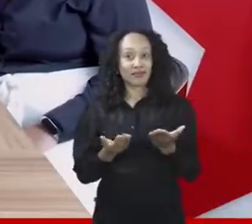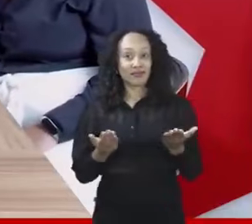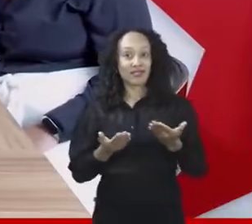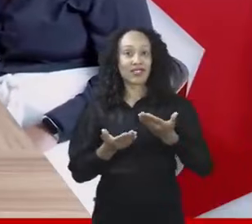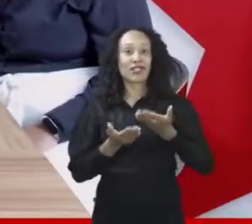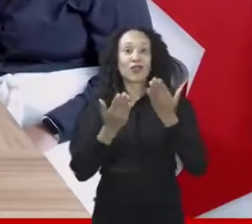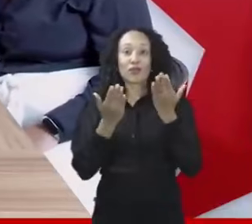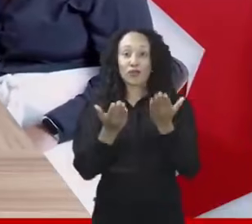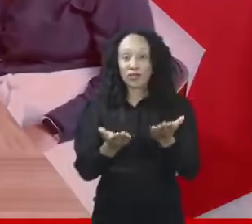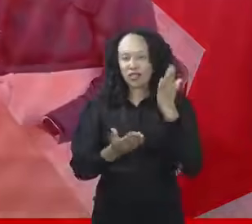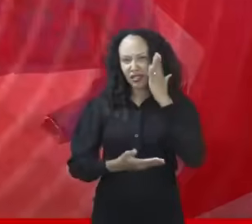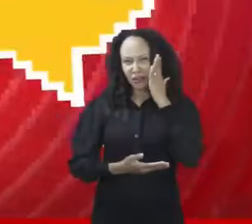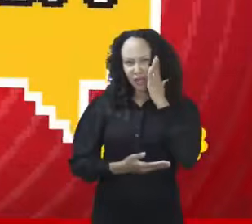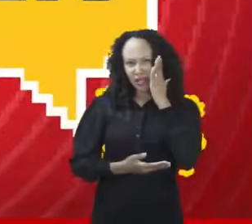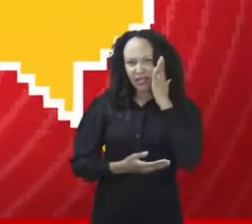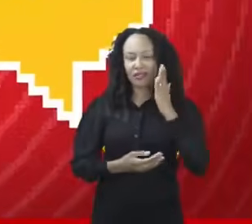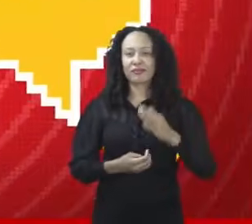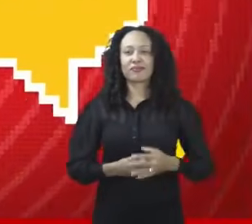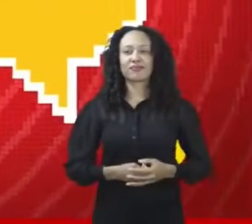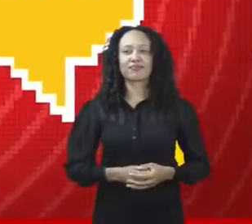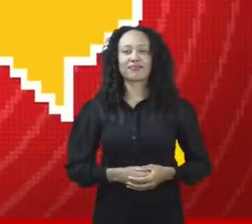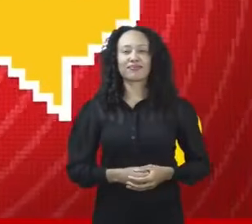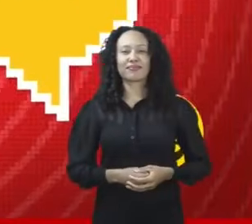Você Sabia?